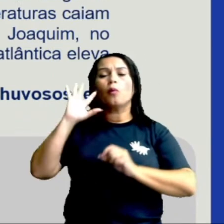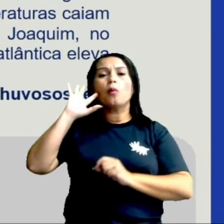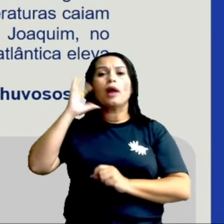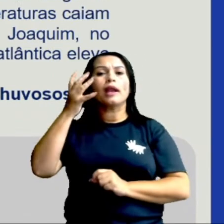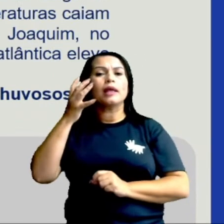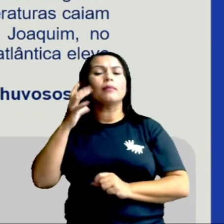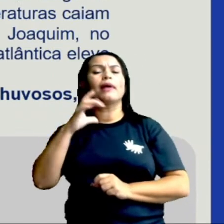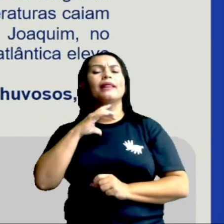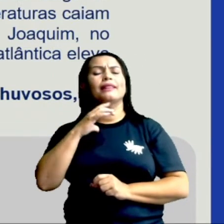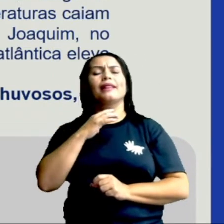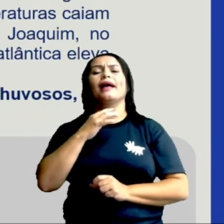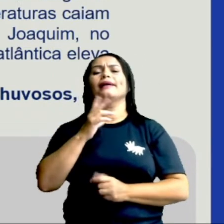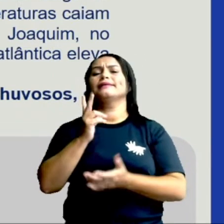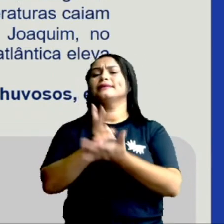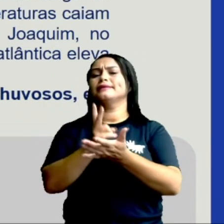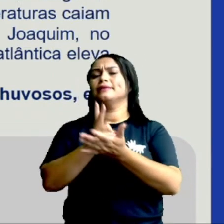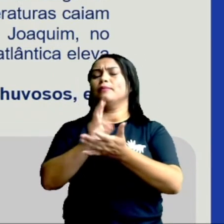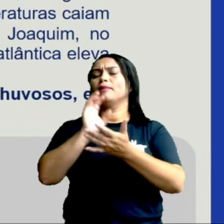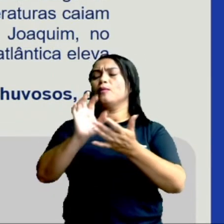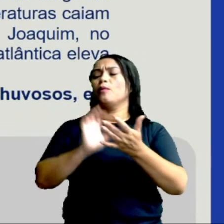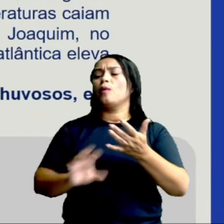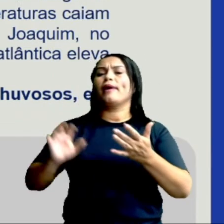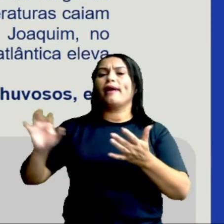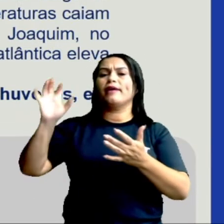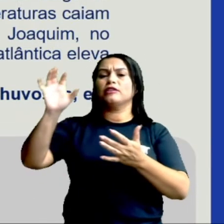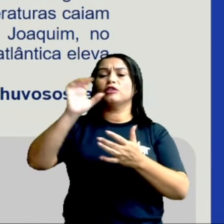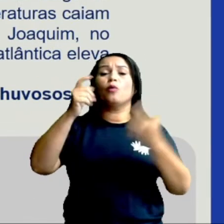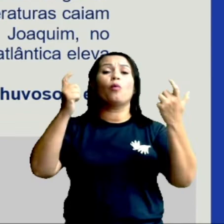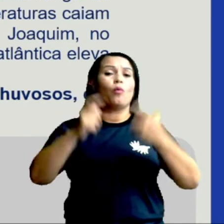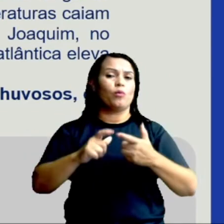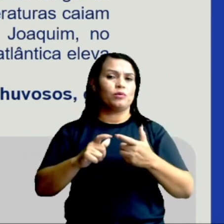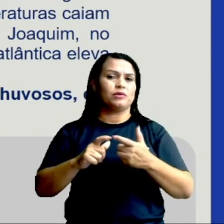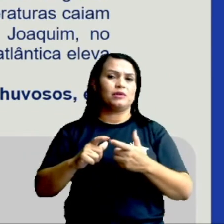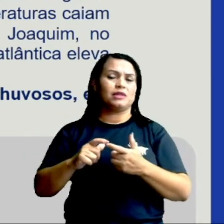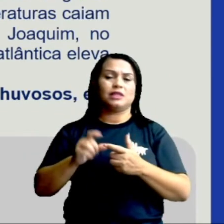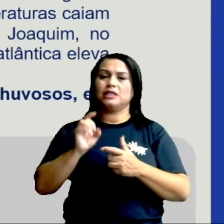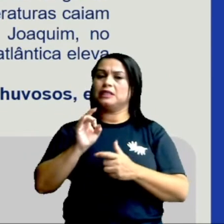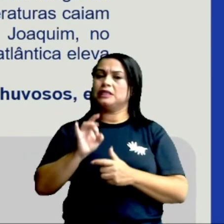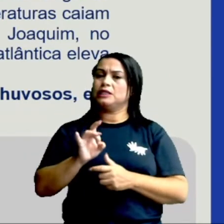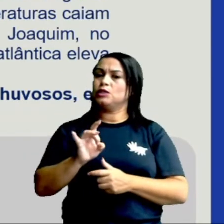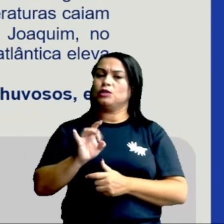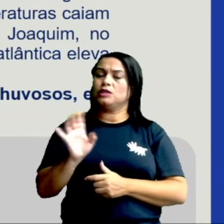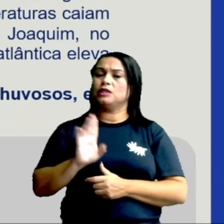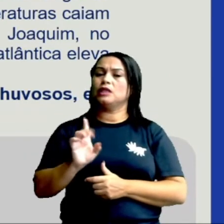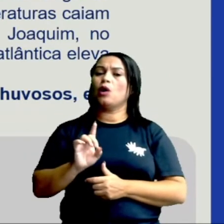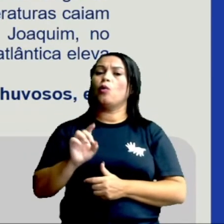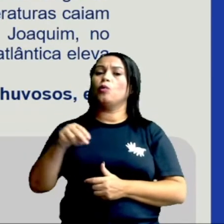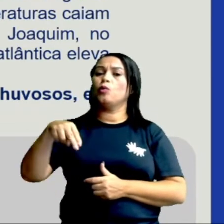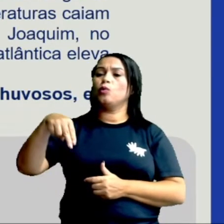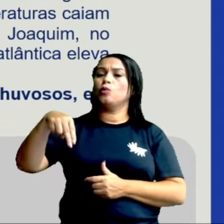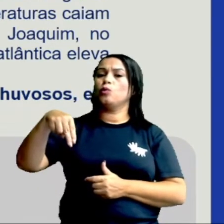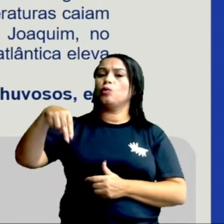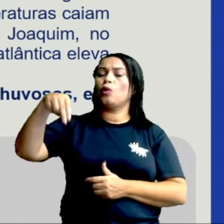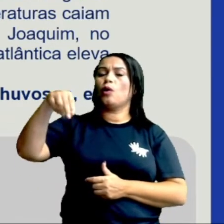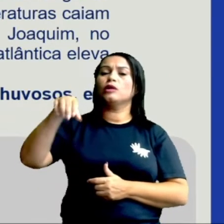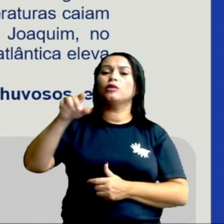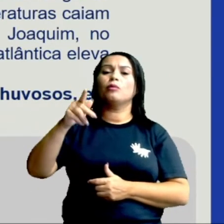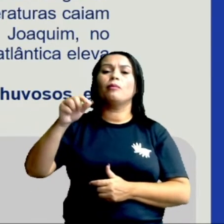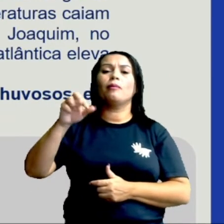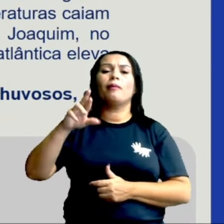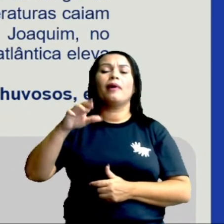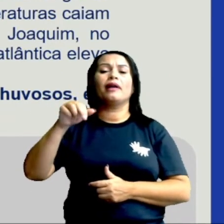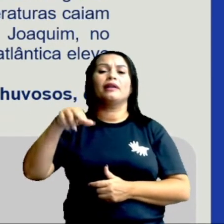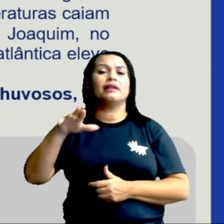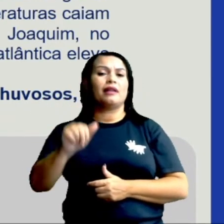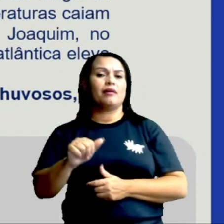clima ele está presente em toda a região, exceto no extremo norte do Paraná, onde ocorre o clima tropical de